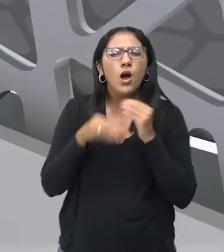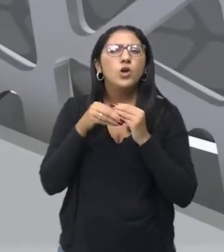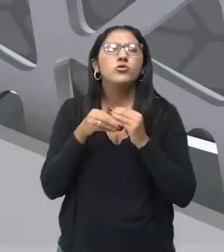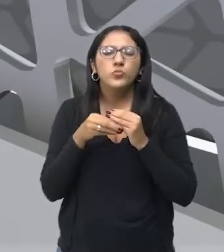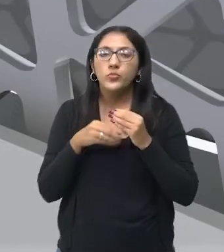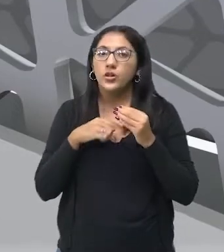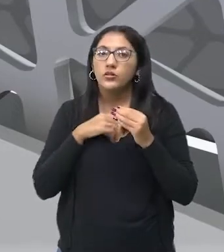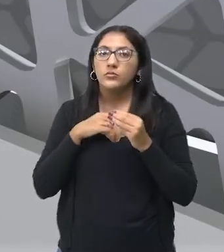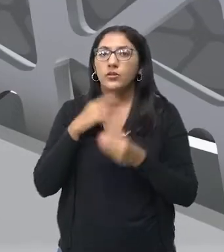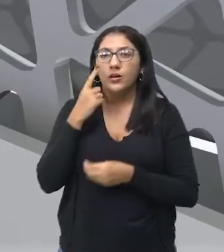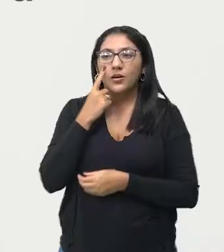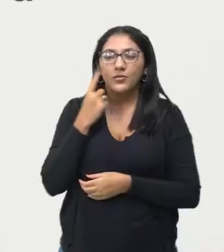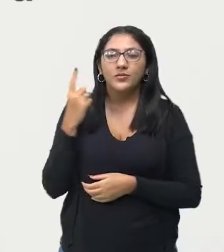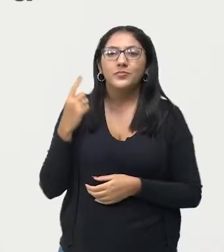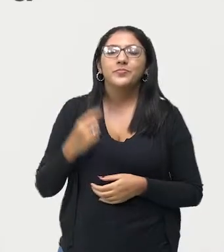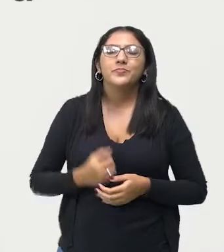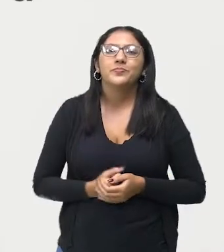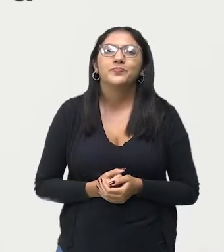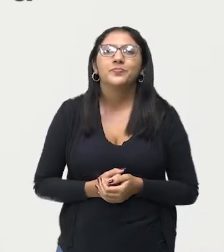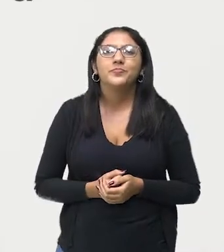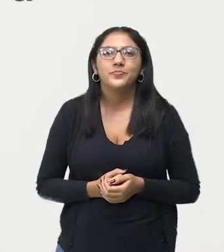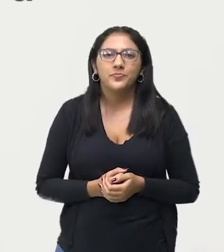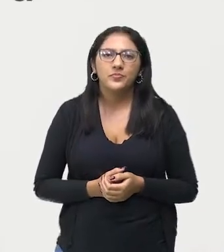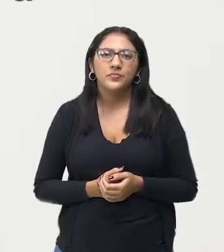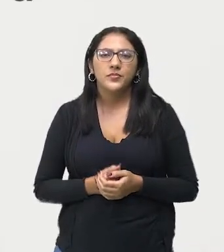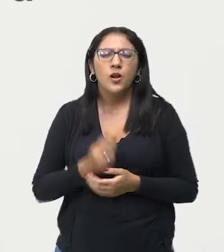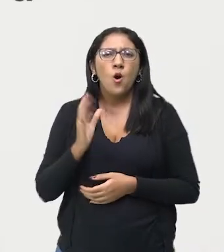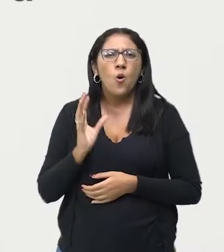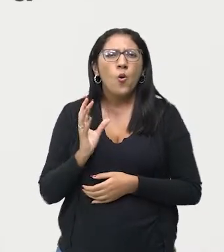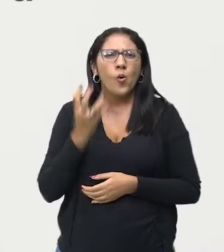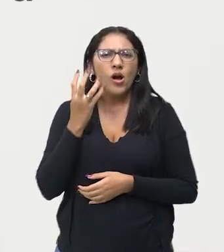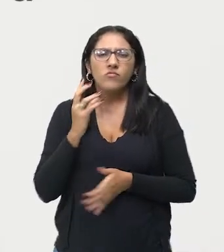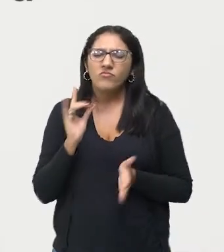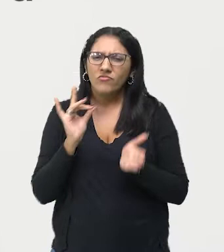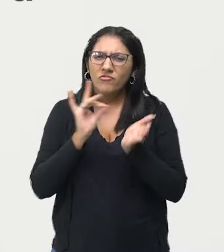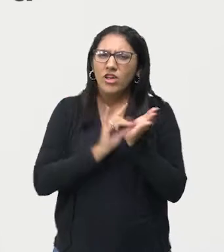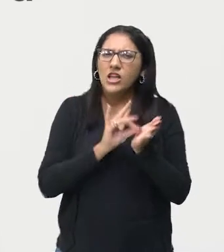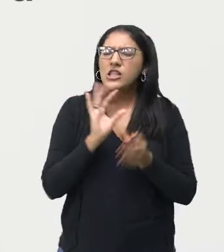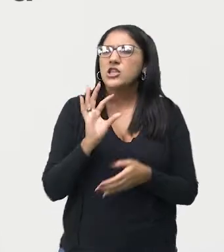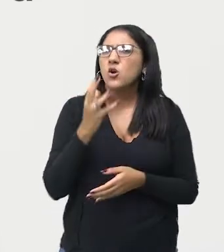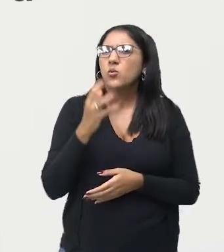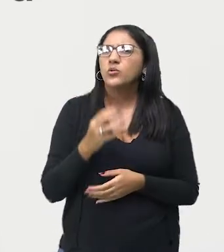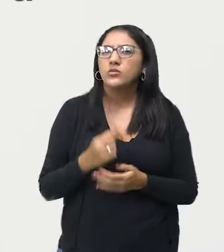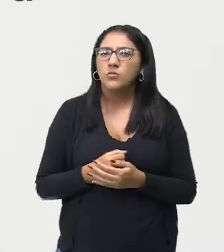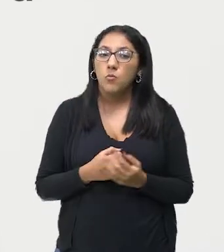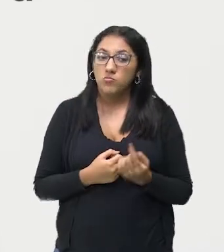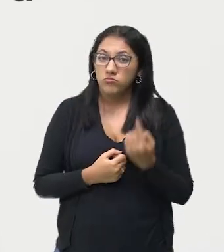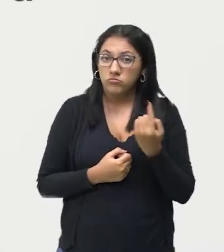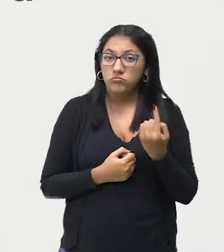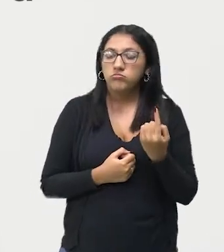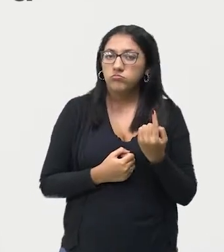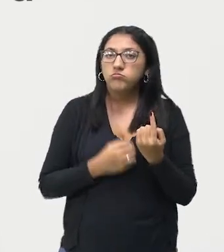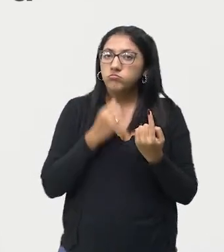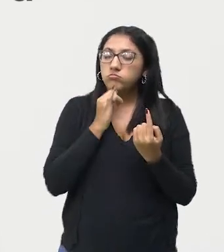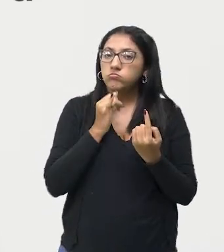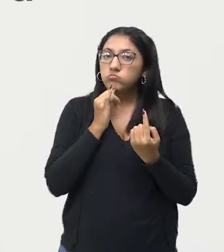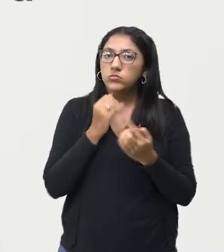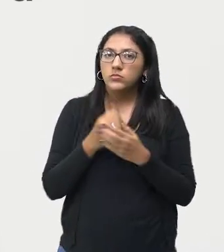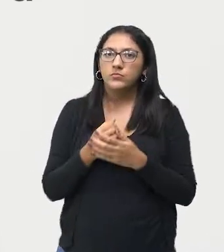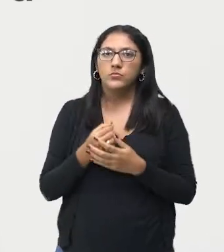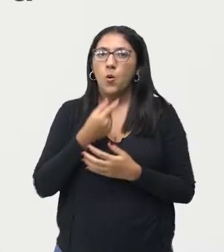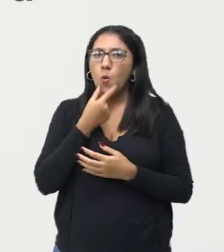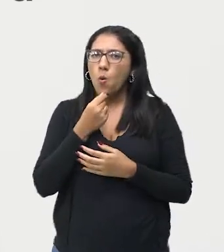falei, nós temos uma cartela, olhem aí. O fato efetivamente ocorrido foi o motociclista